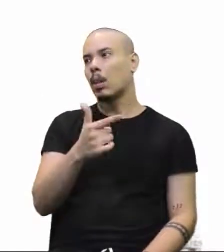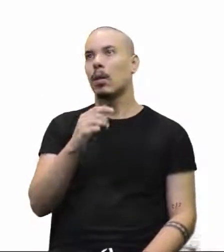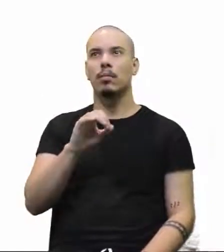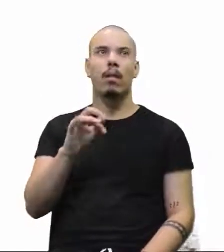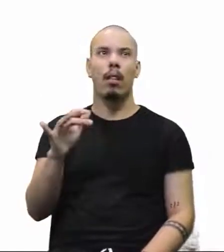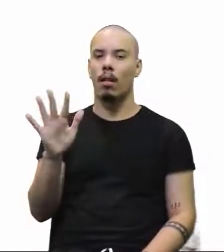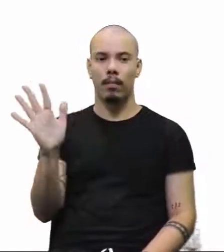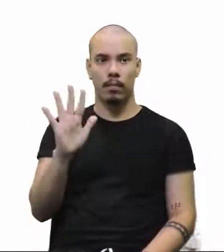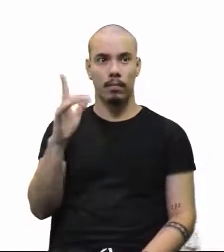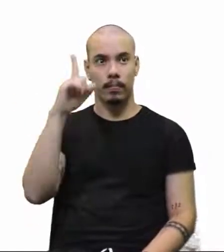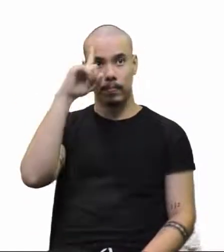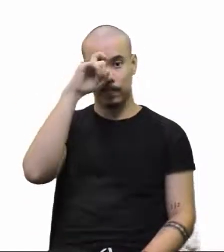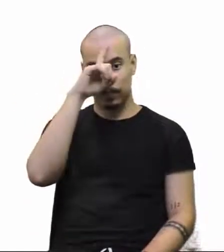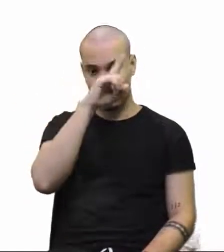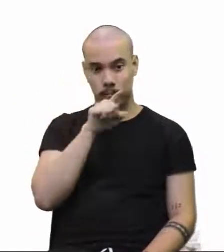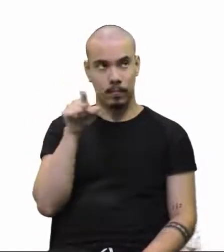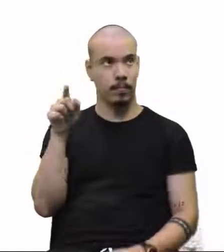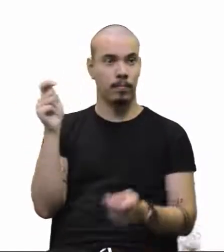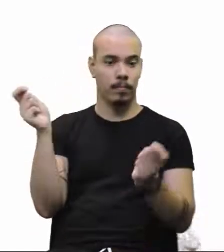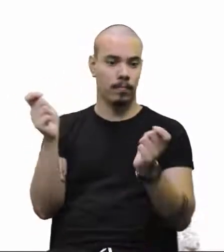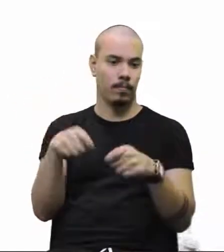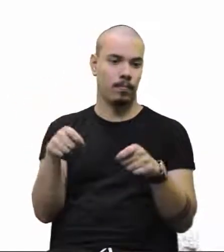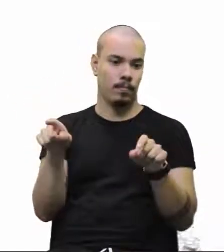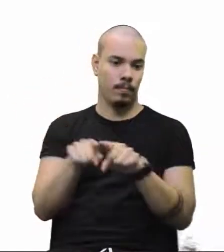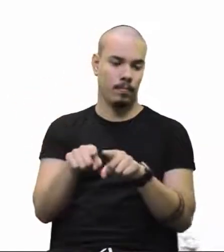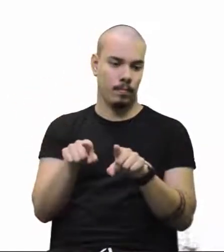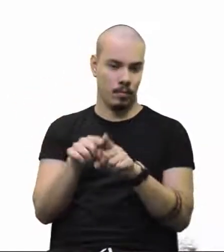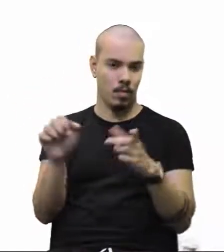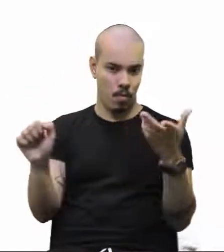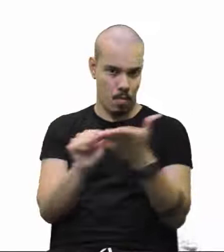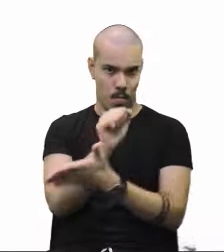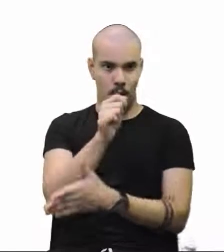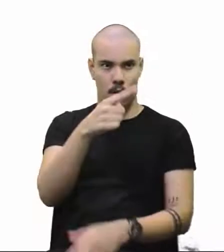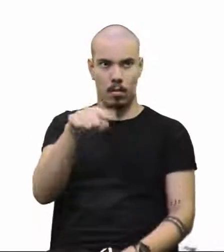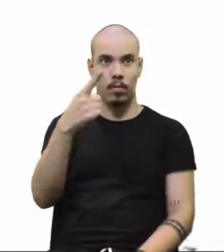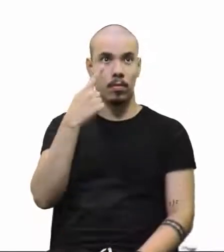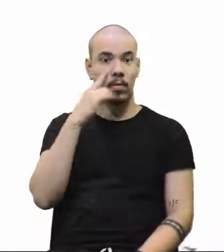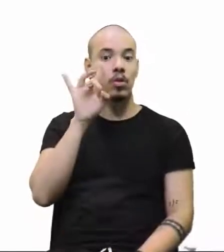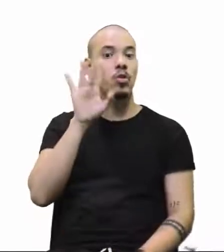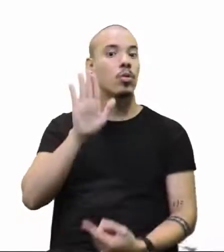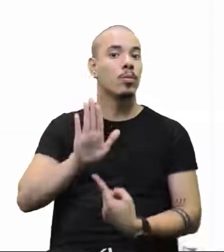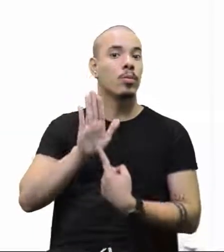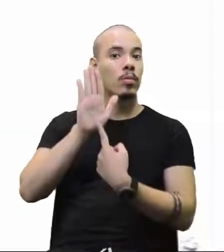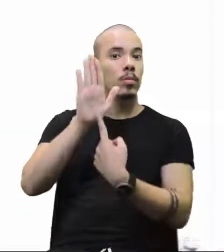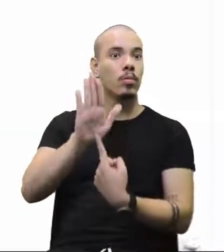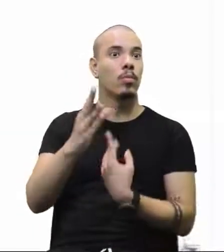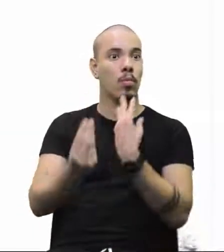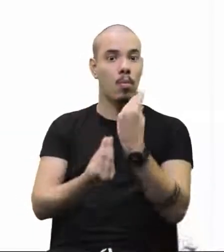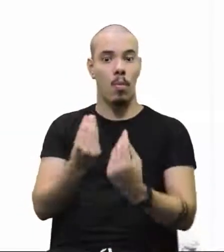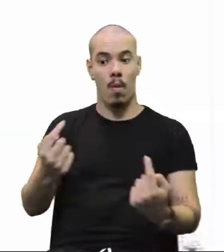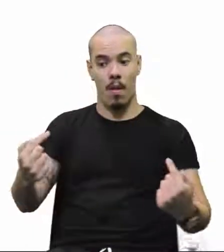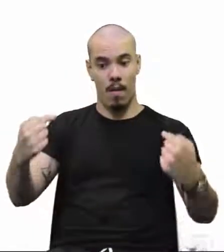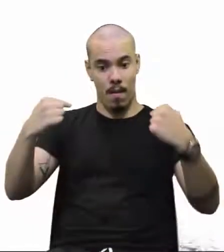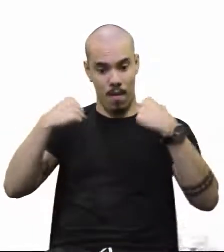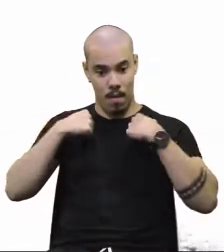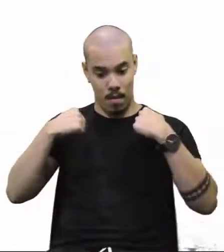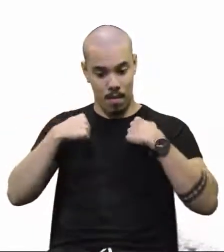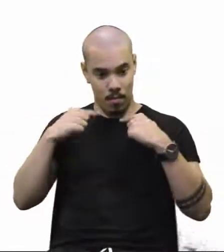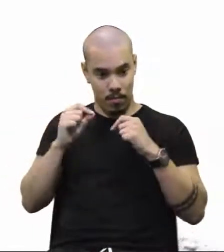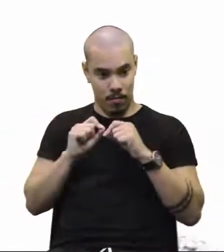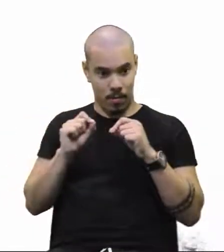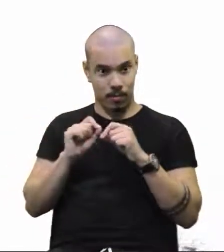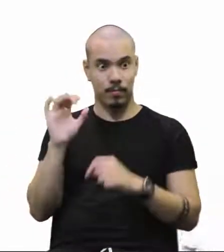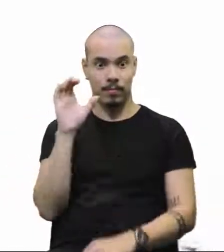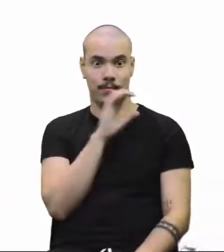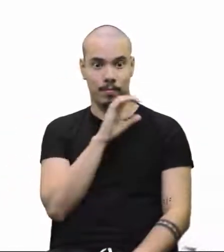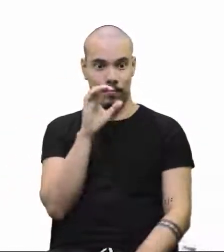0,02 e potência de 10. Vou apagar aqui. Isso aqui eu só estou mostrando como eu faria essa conta. Mais